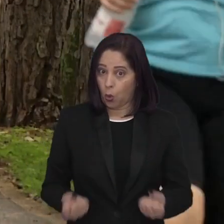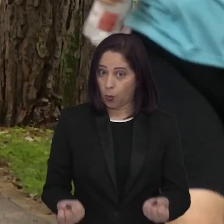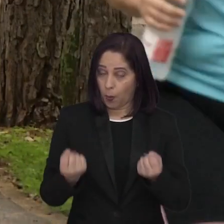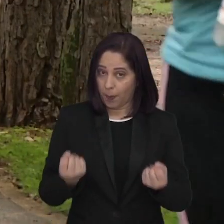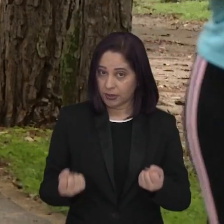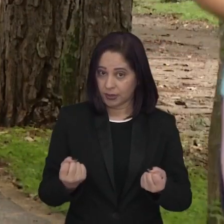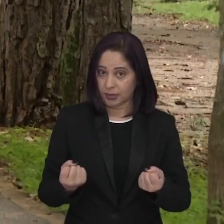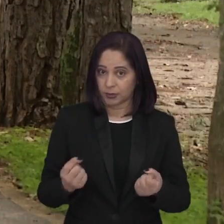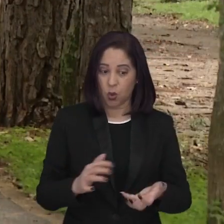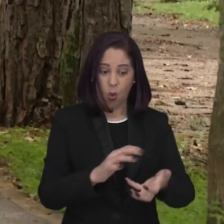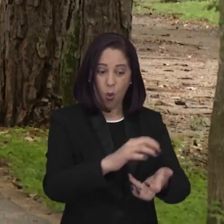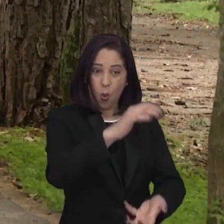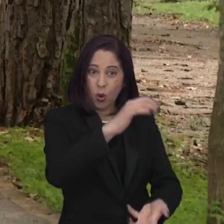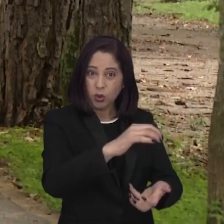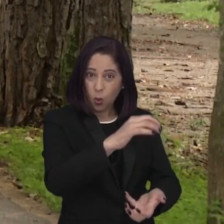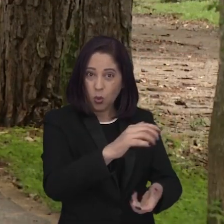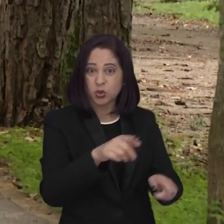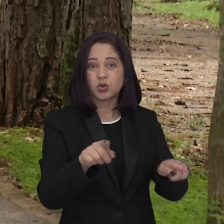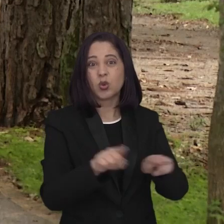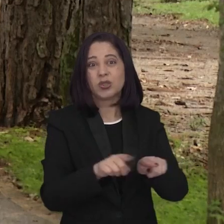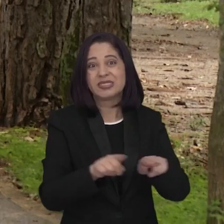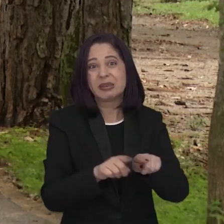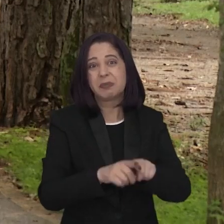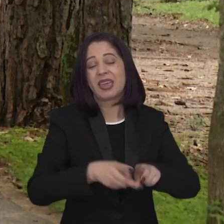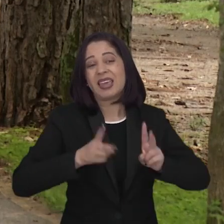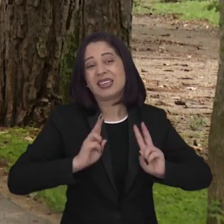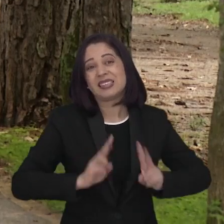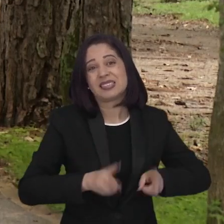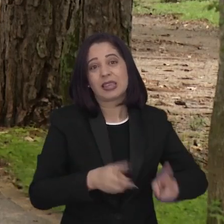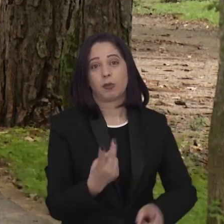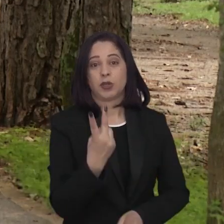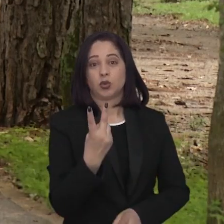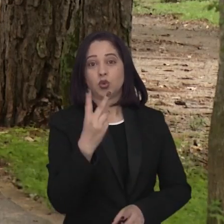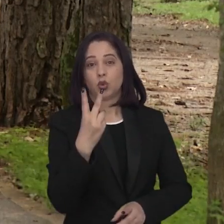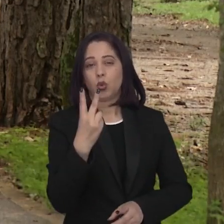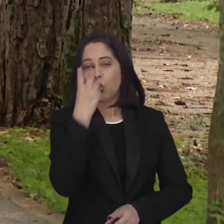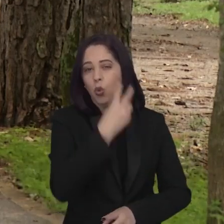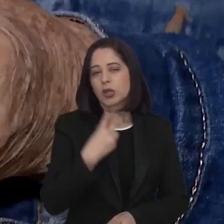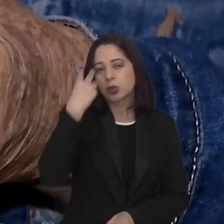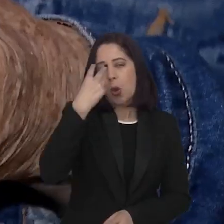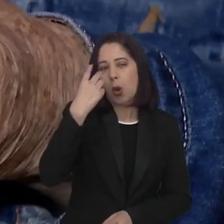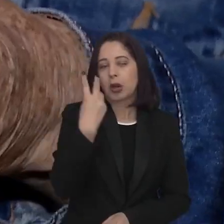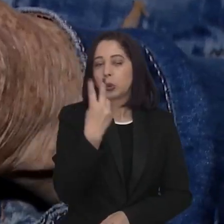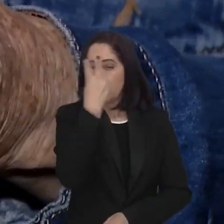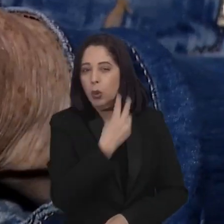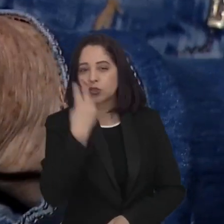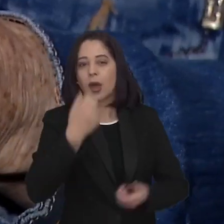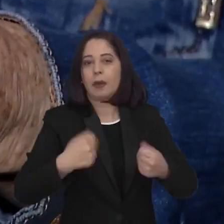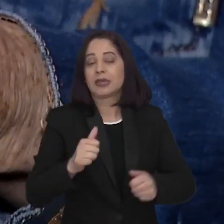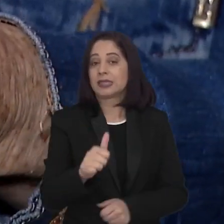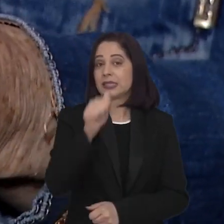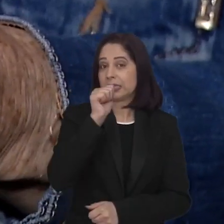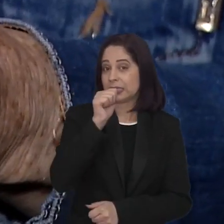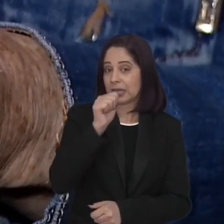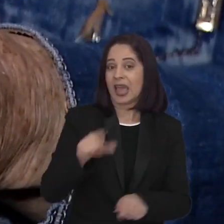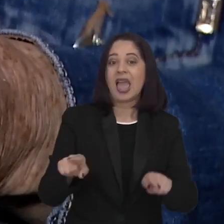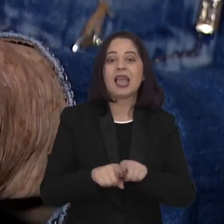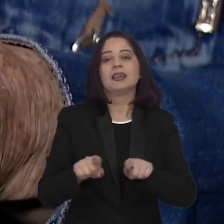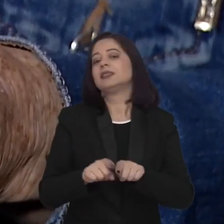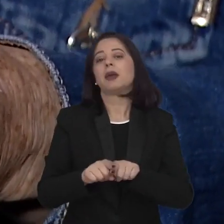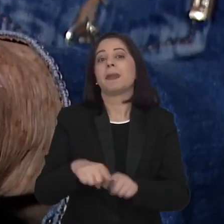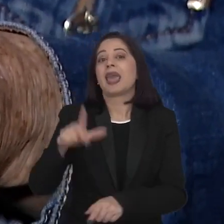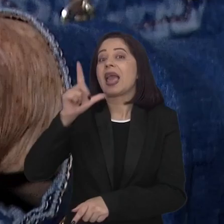idoso acontece mais rapidamente, também é recomendado ingerir líquidos a cada 2 horas. Outra dica é introduzir na